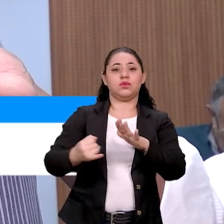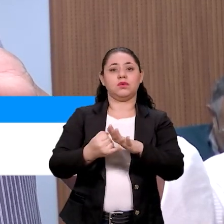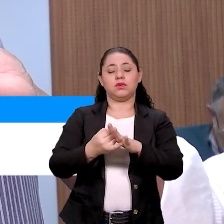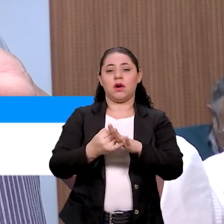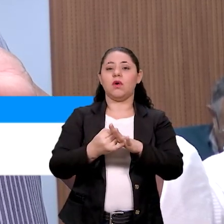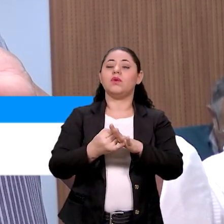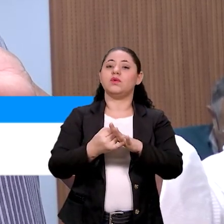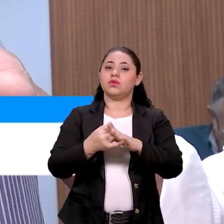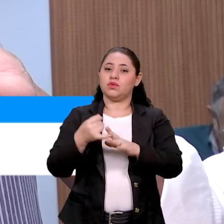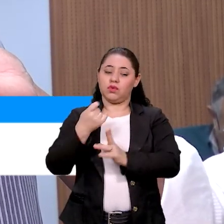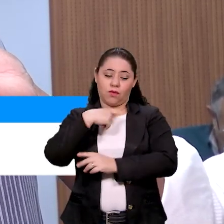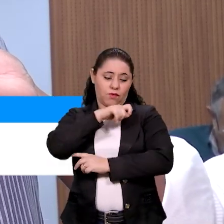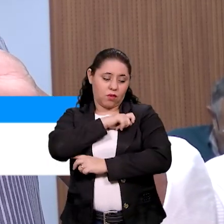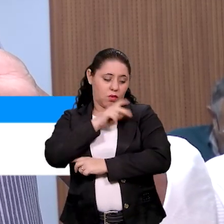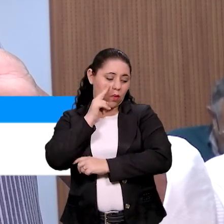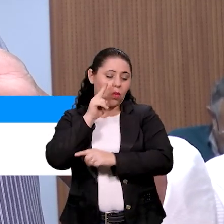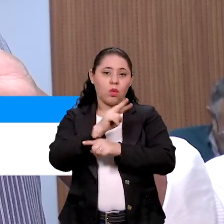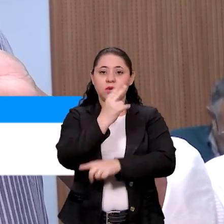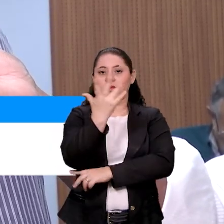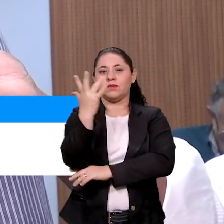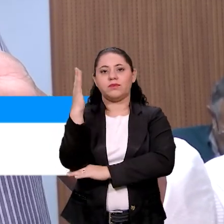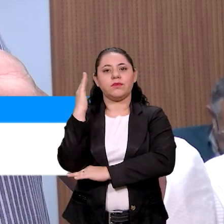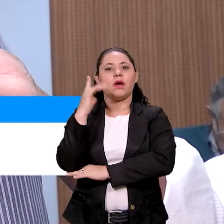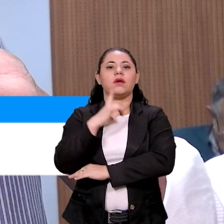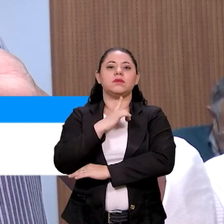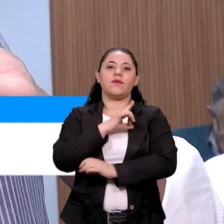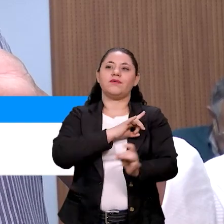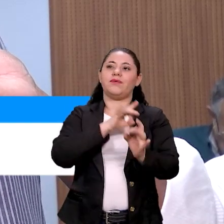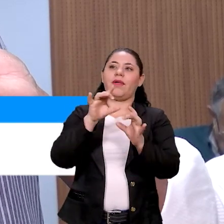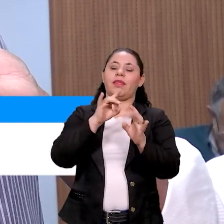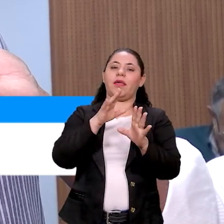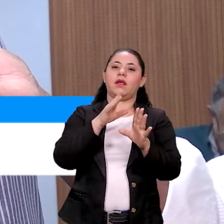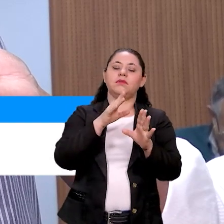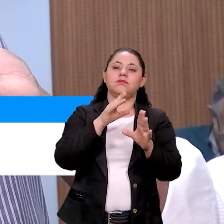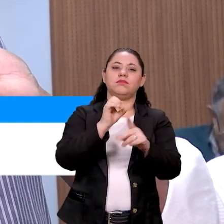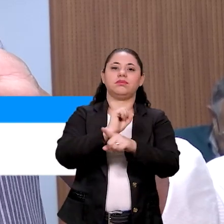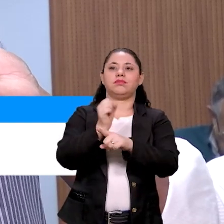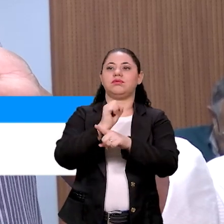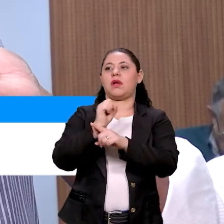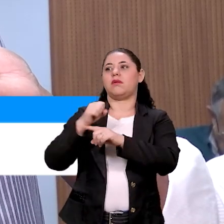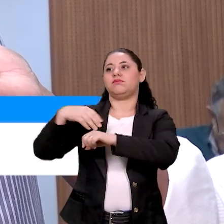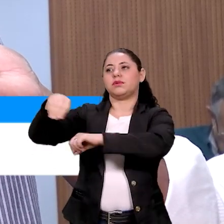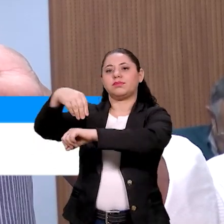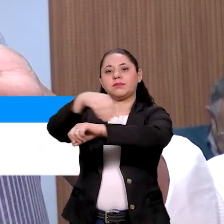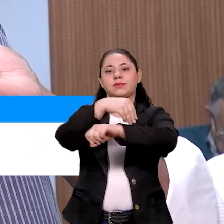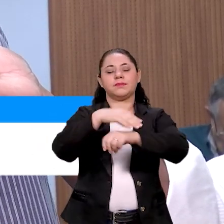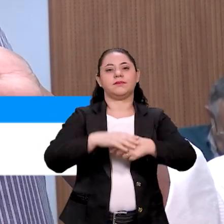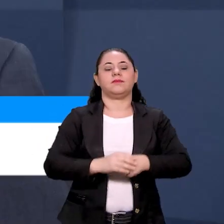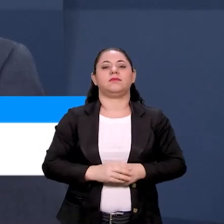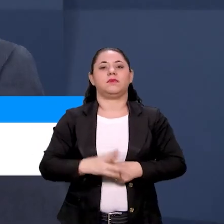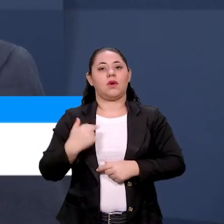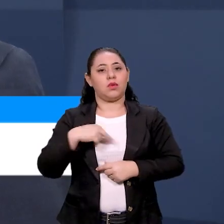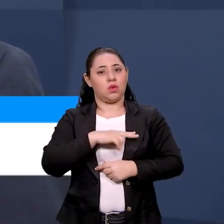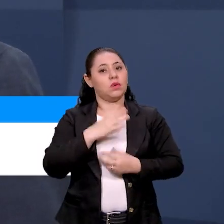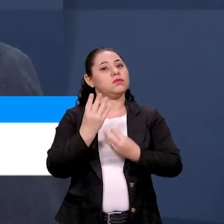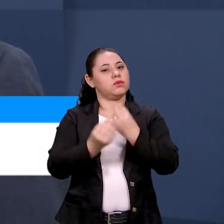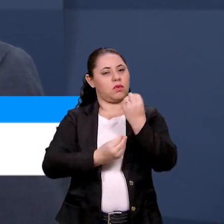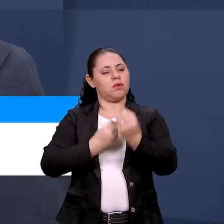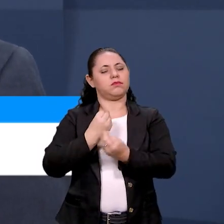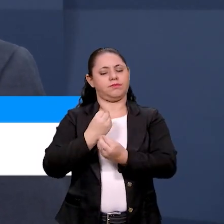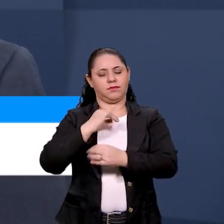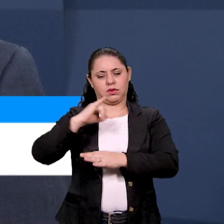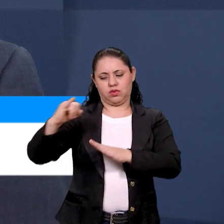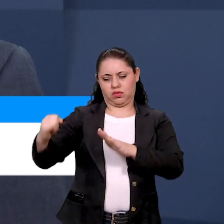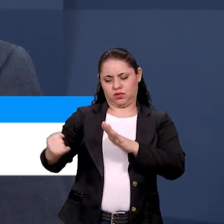dos órgãos de controle, principalmente sanitário e ambiental, para estar tramitando, circulando com esses produtos. Nós, como órgão